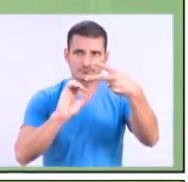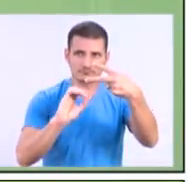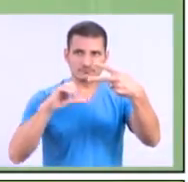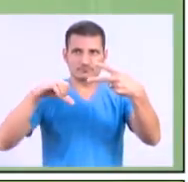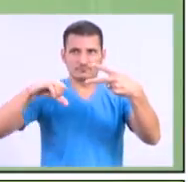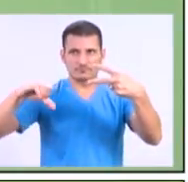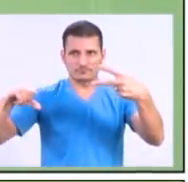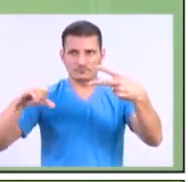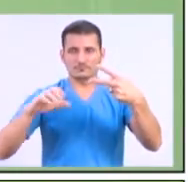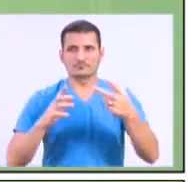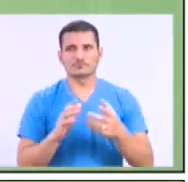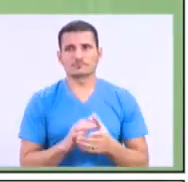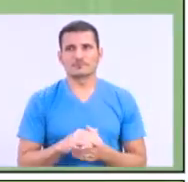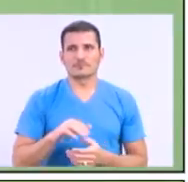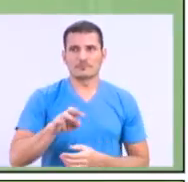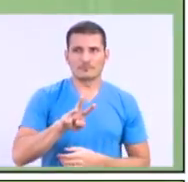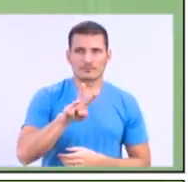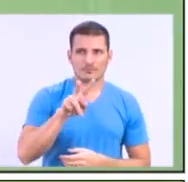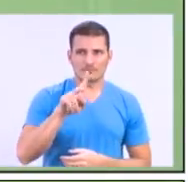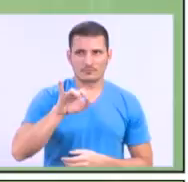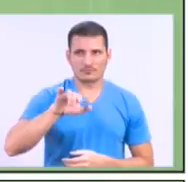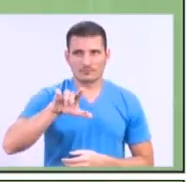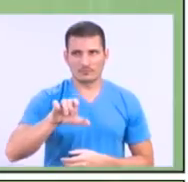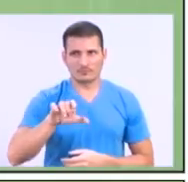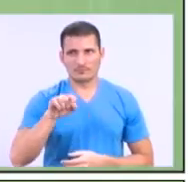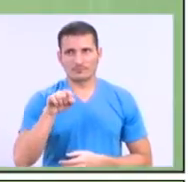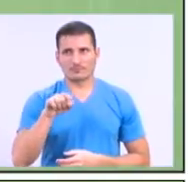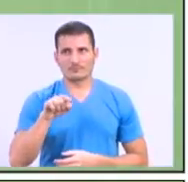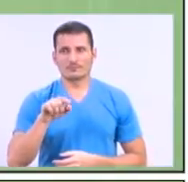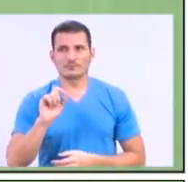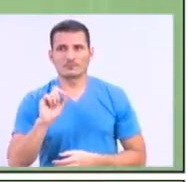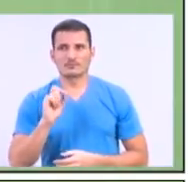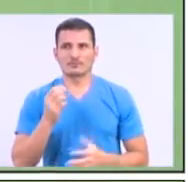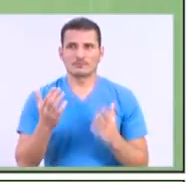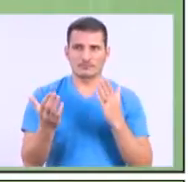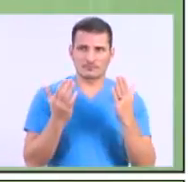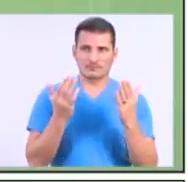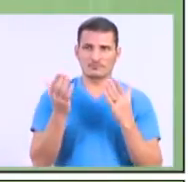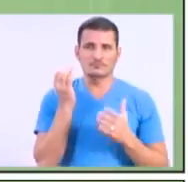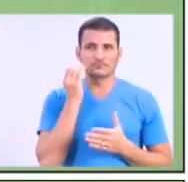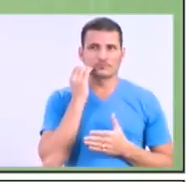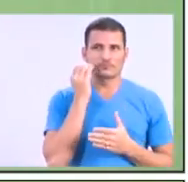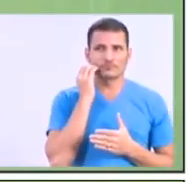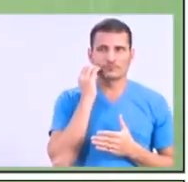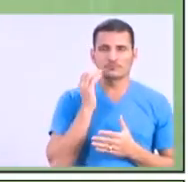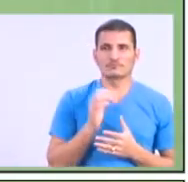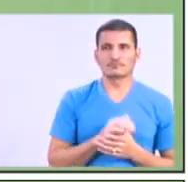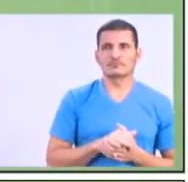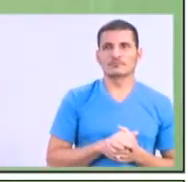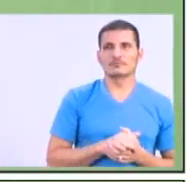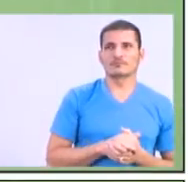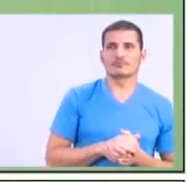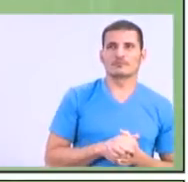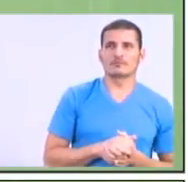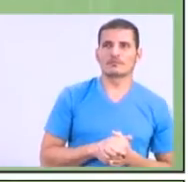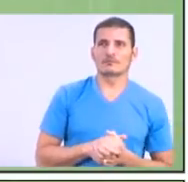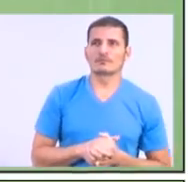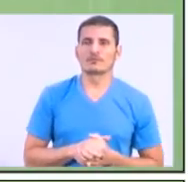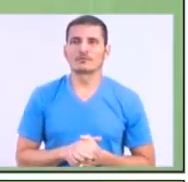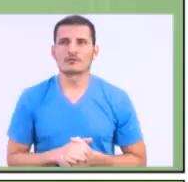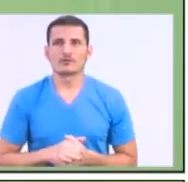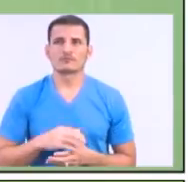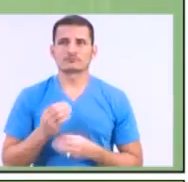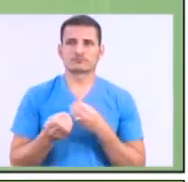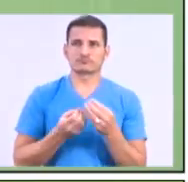esse laço de repetição, while, né, ele compara para verificar como vai ser processada